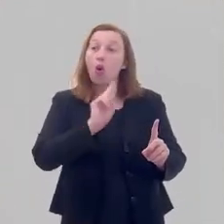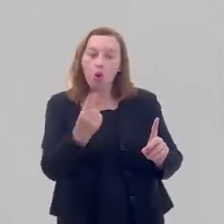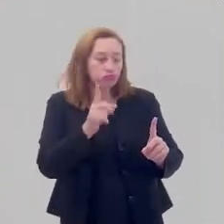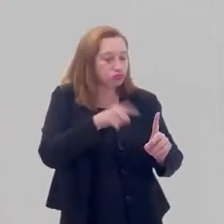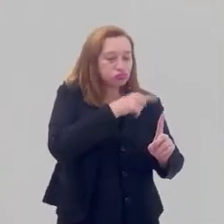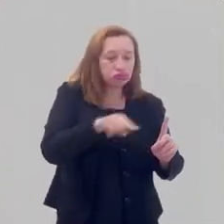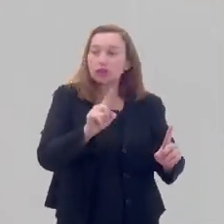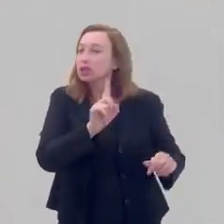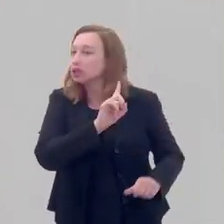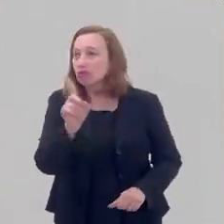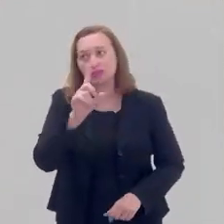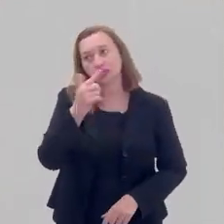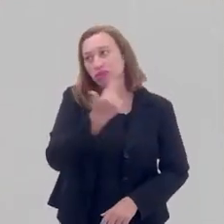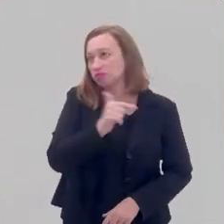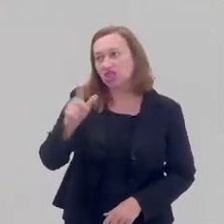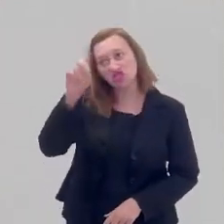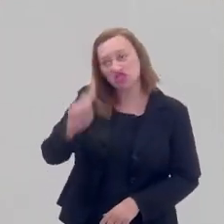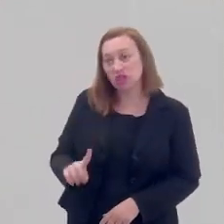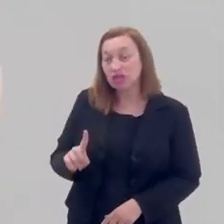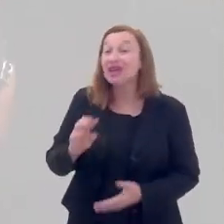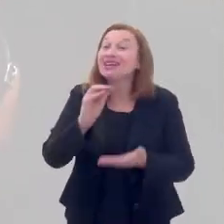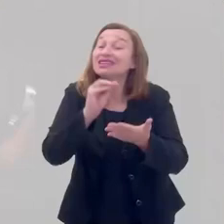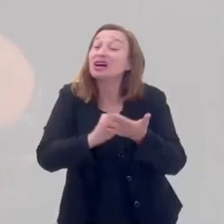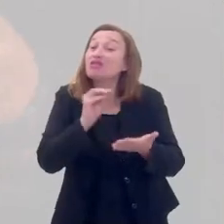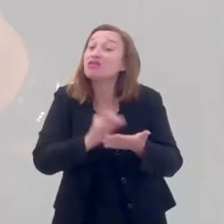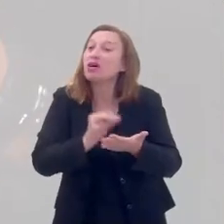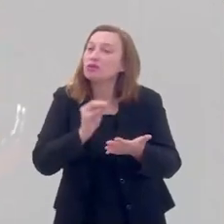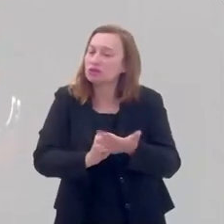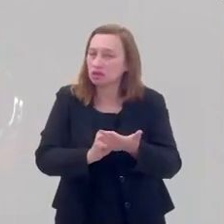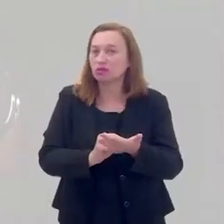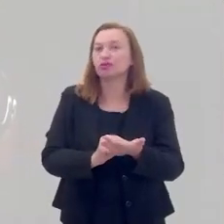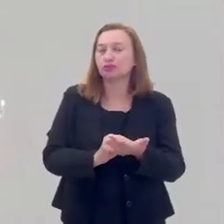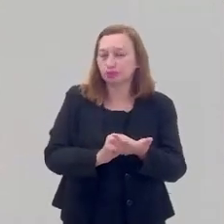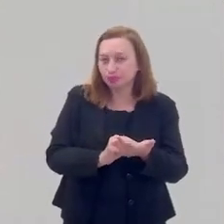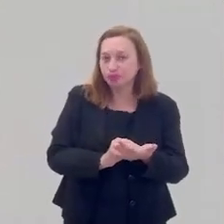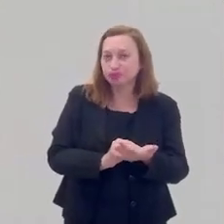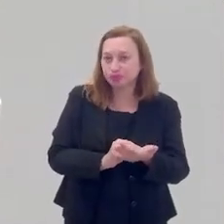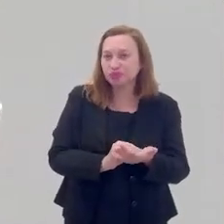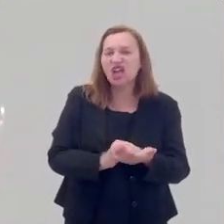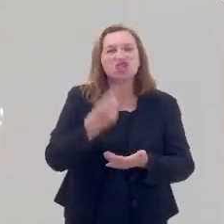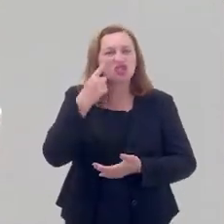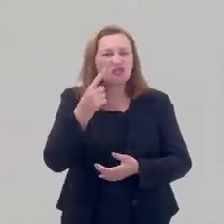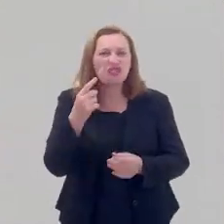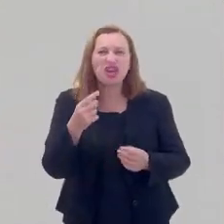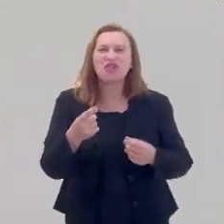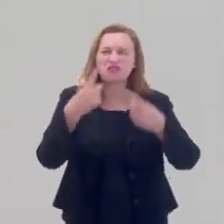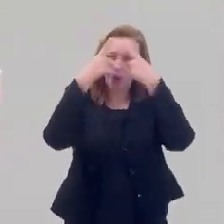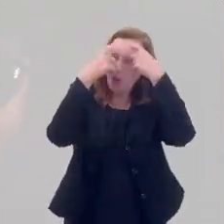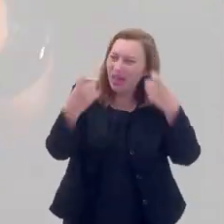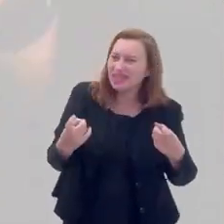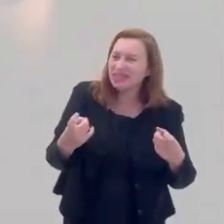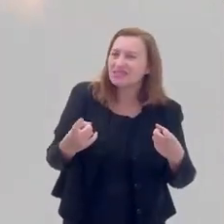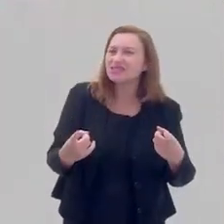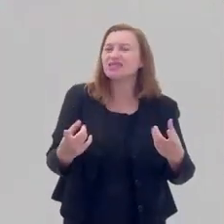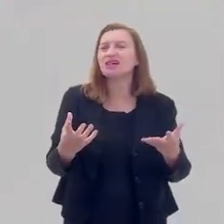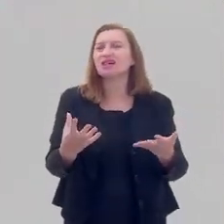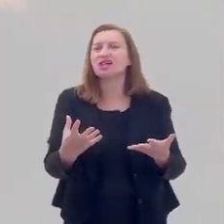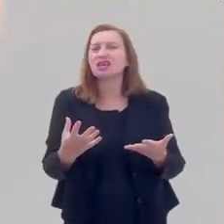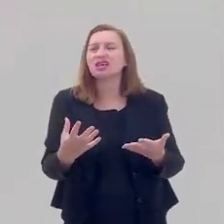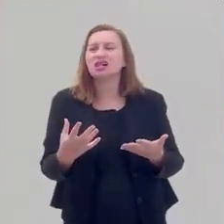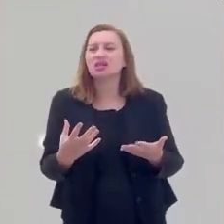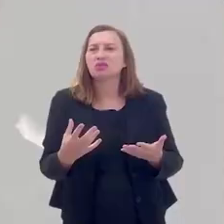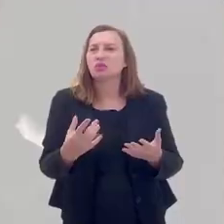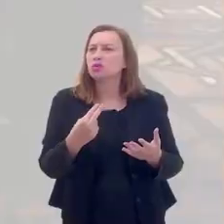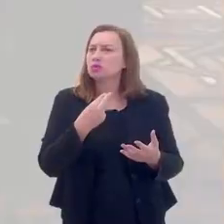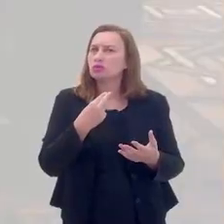isso Fred tá faltando entre essa massa toda a gente vê muita violência a gente vê muita